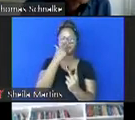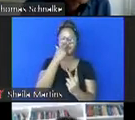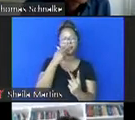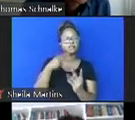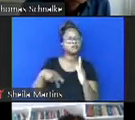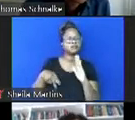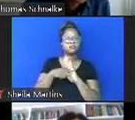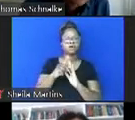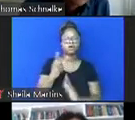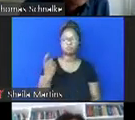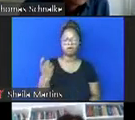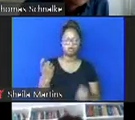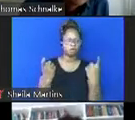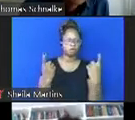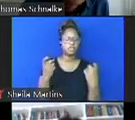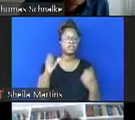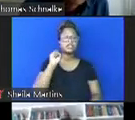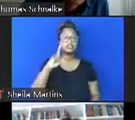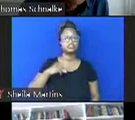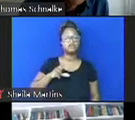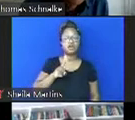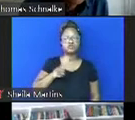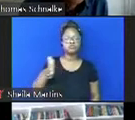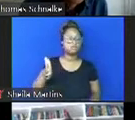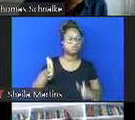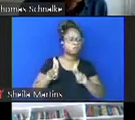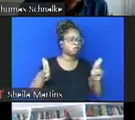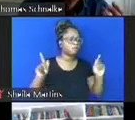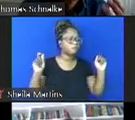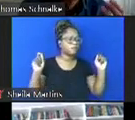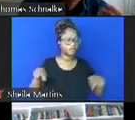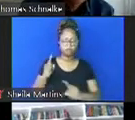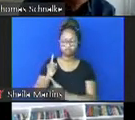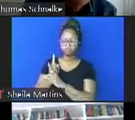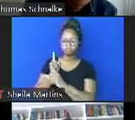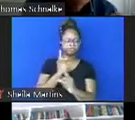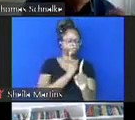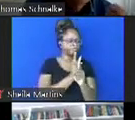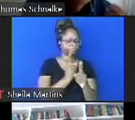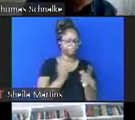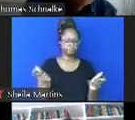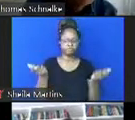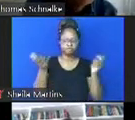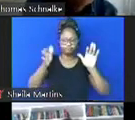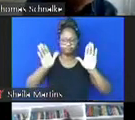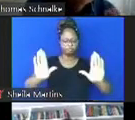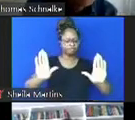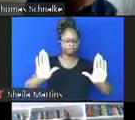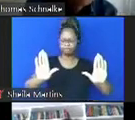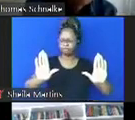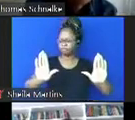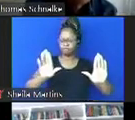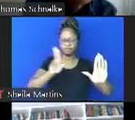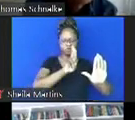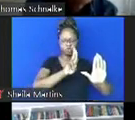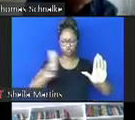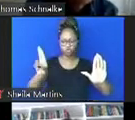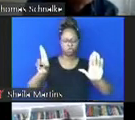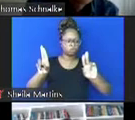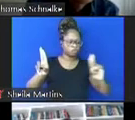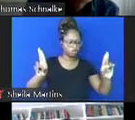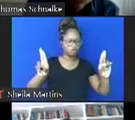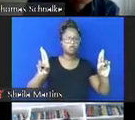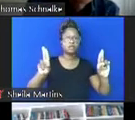Se tivesse o nome dos pacientes, poderíamos identificá-los. Existem sinais de